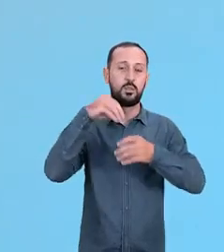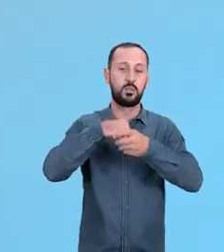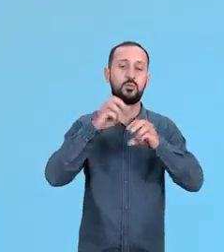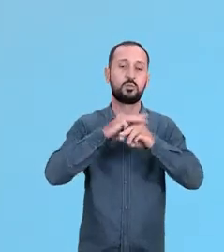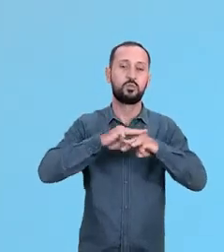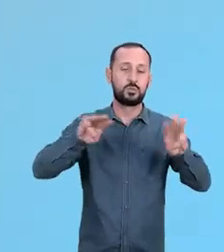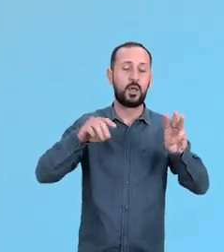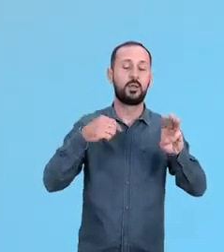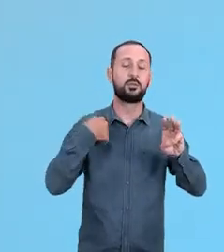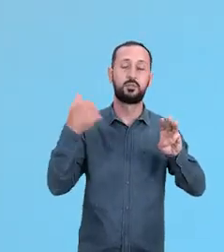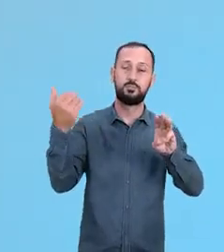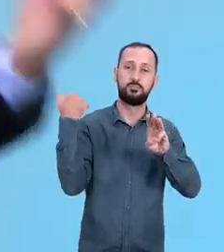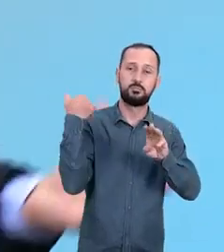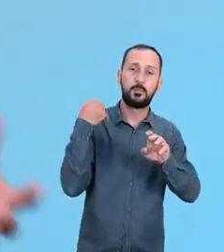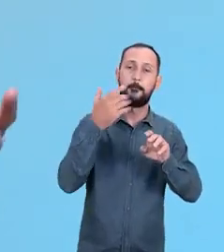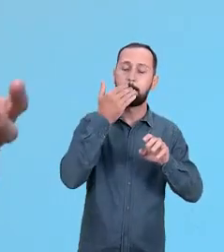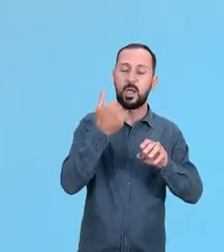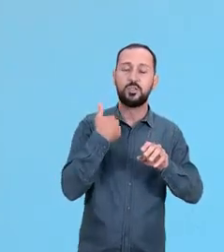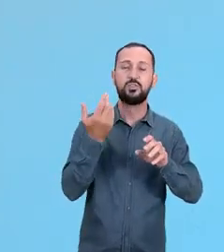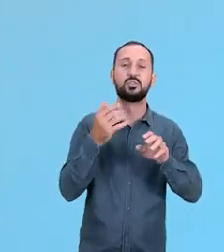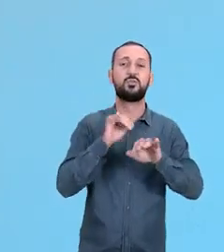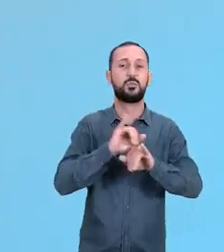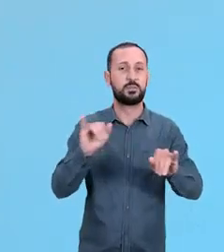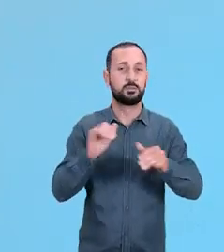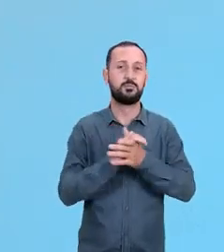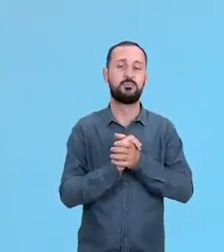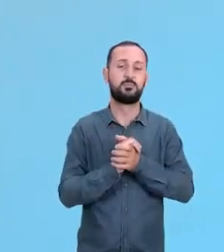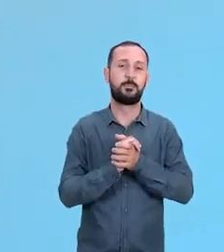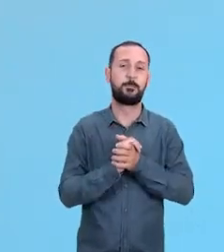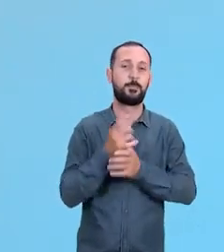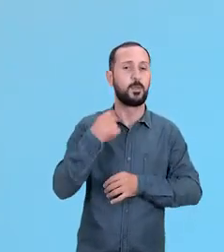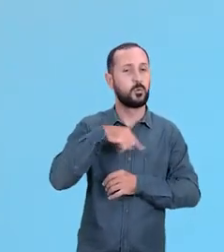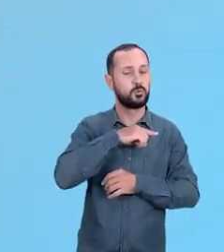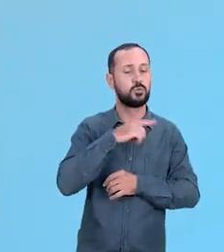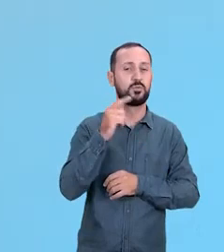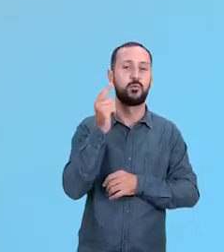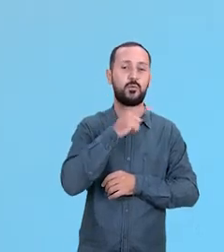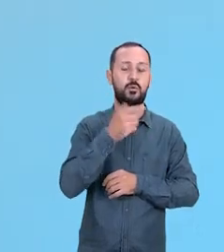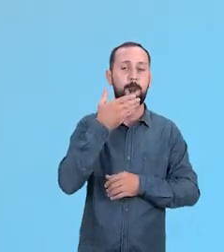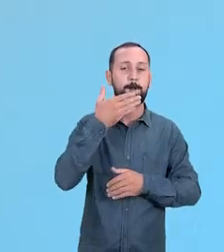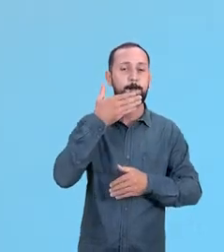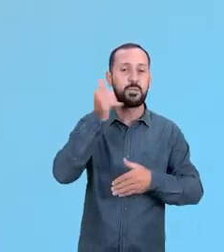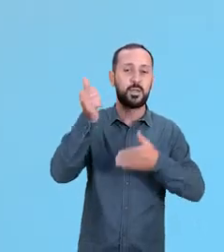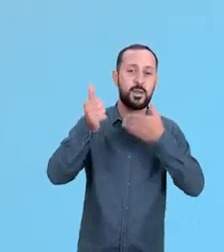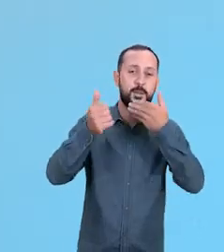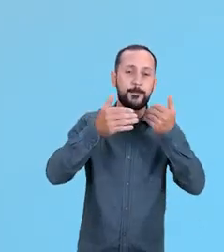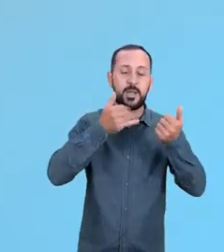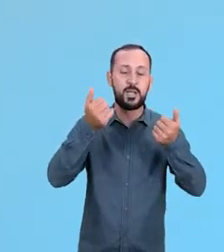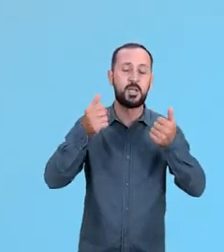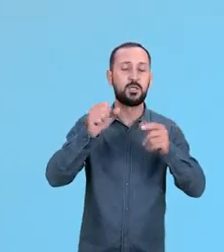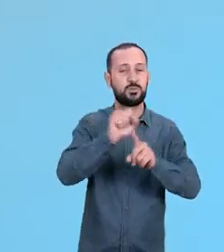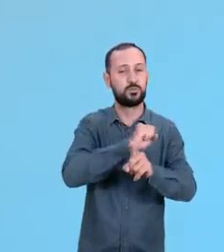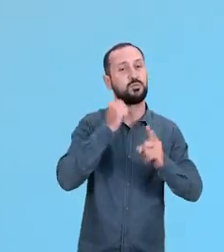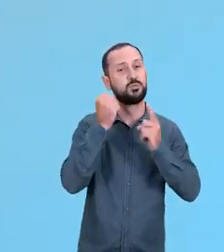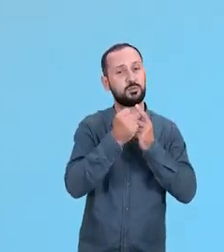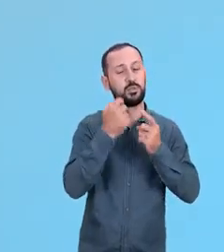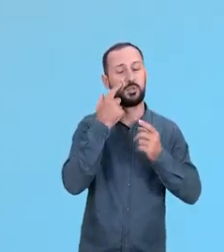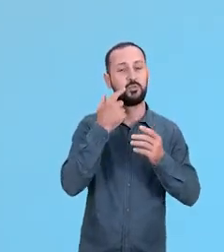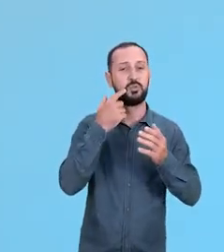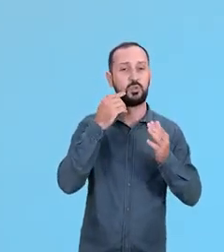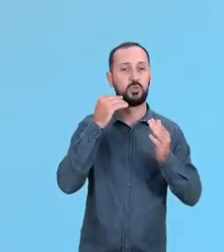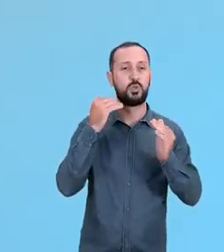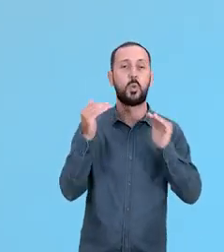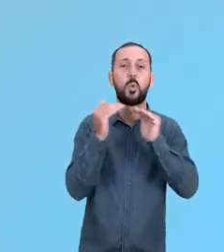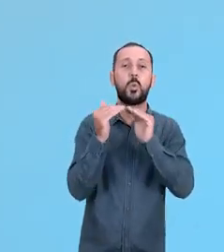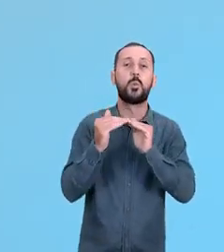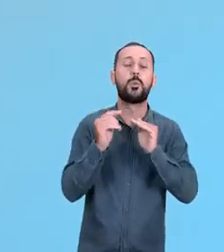site, pedem informações e dessa forma nós vamos aprimorando a nossa sociedade, cumprindo